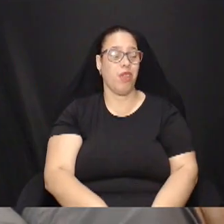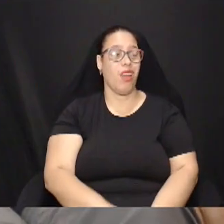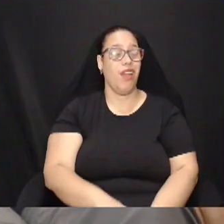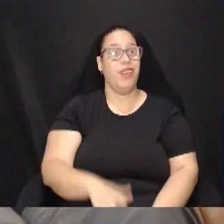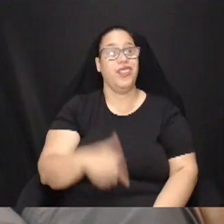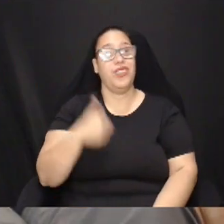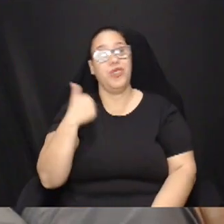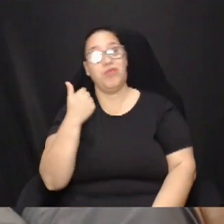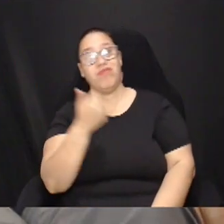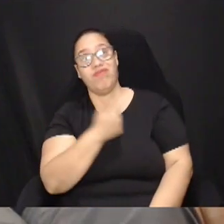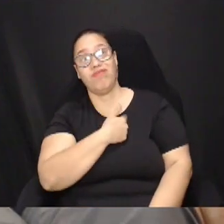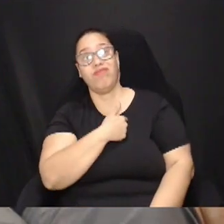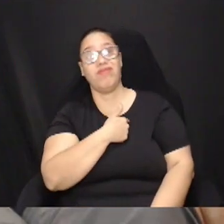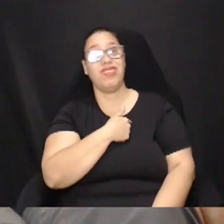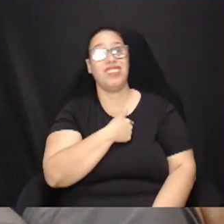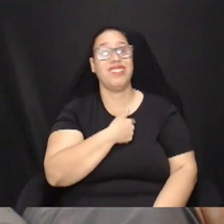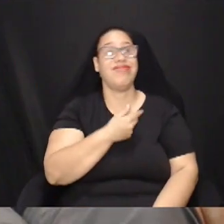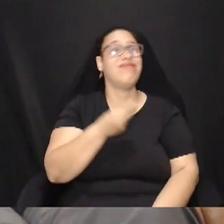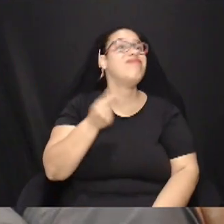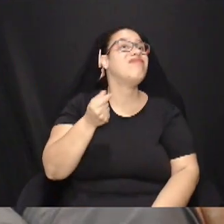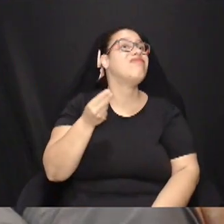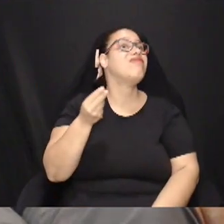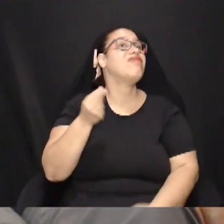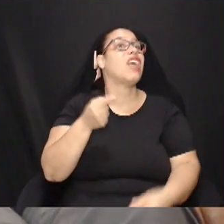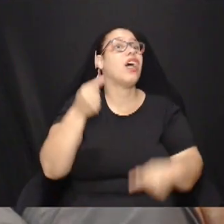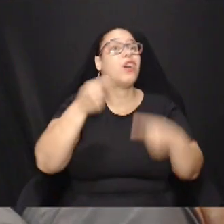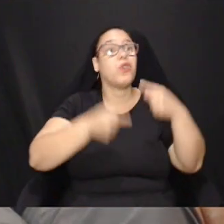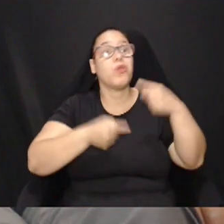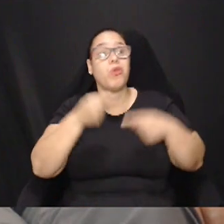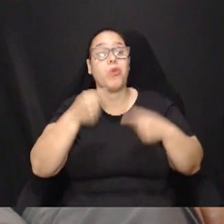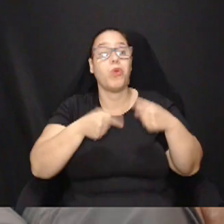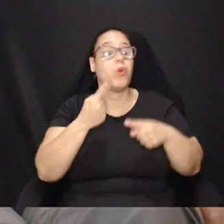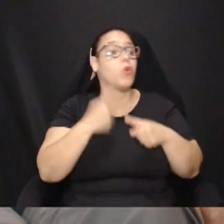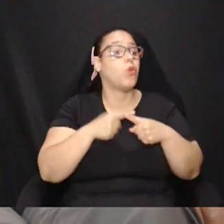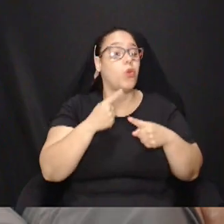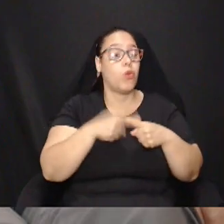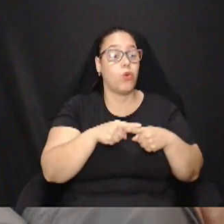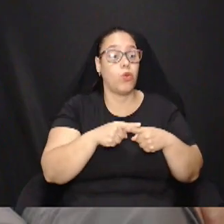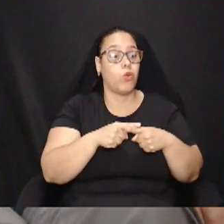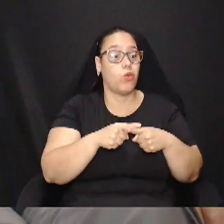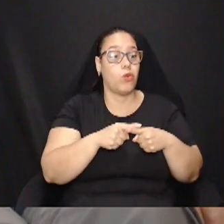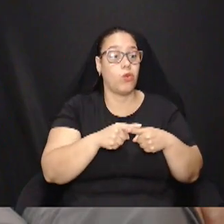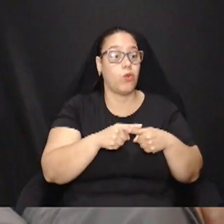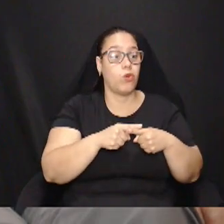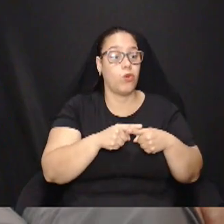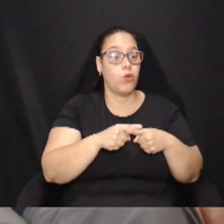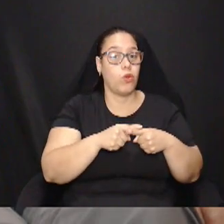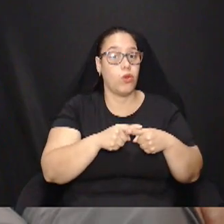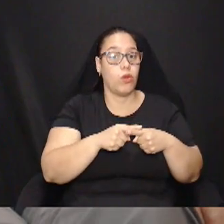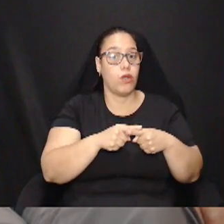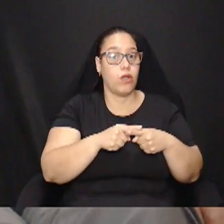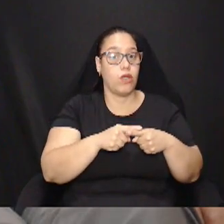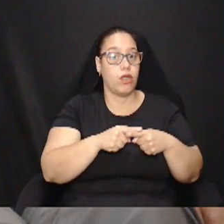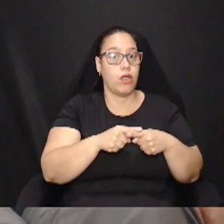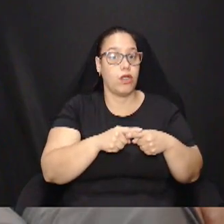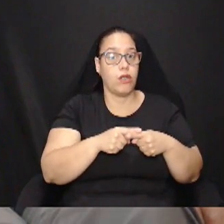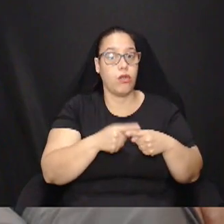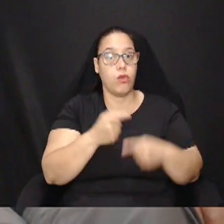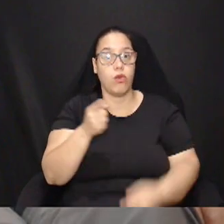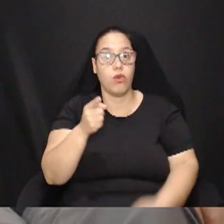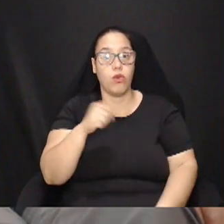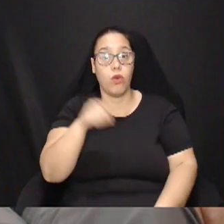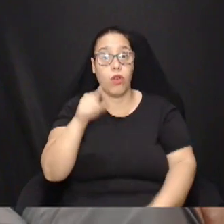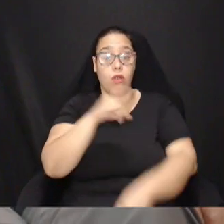muito primitivo Muito, nessa discussão, verdade. porque os banheiros, gente, se você vai num banheiro